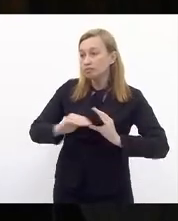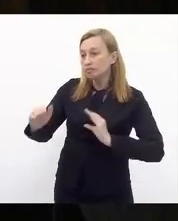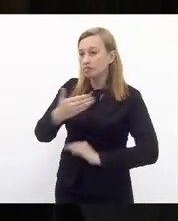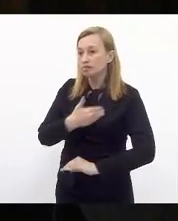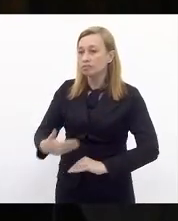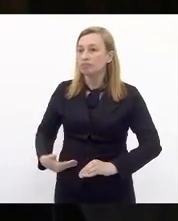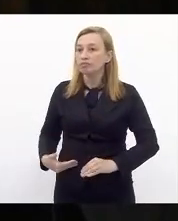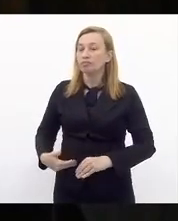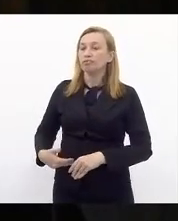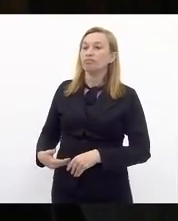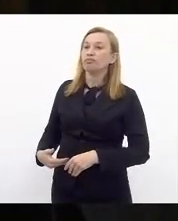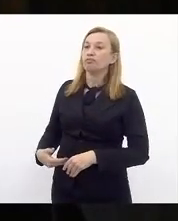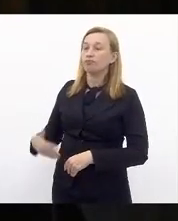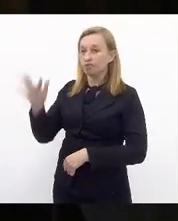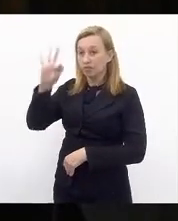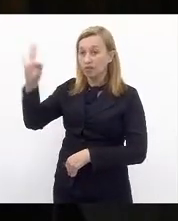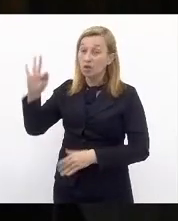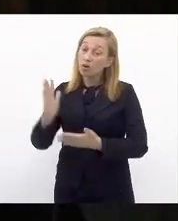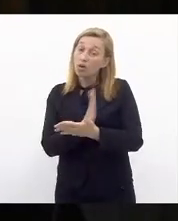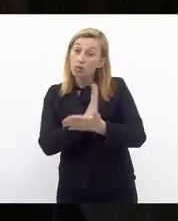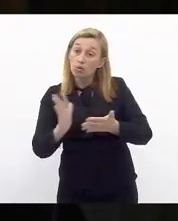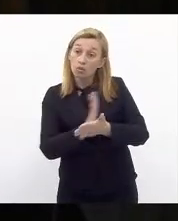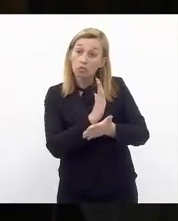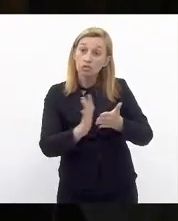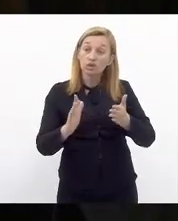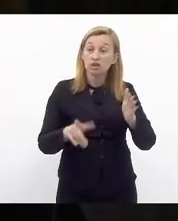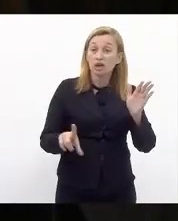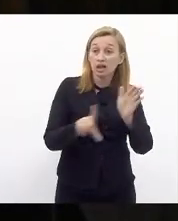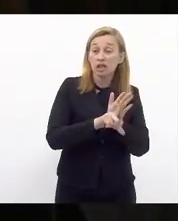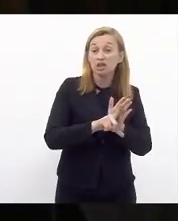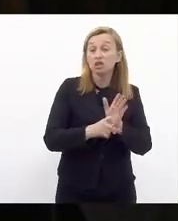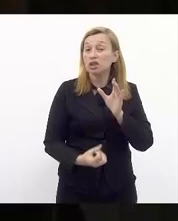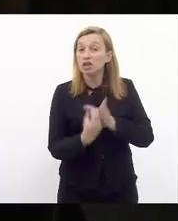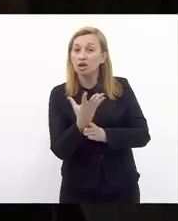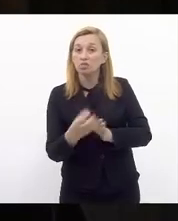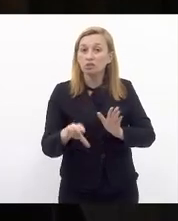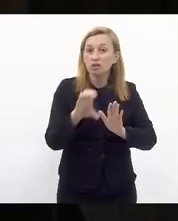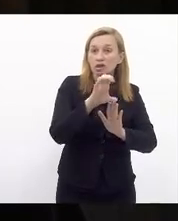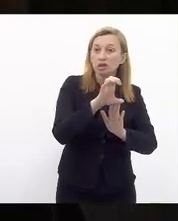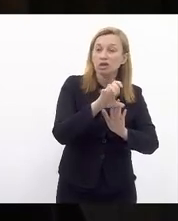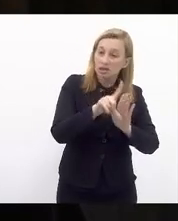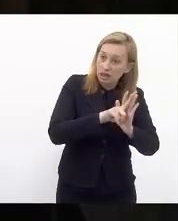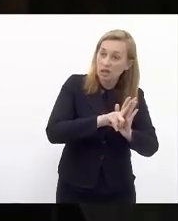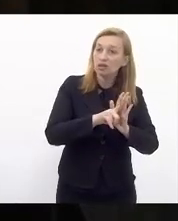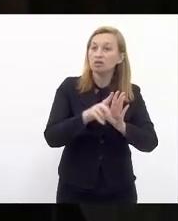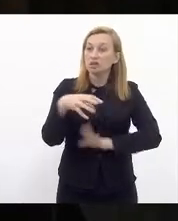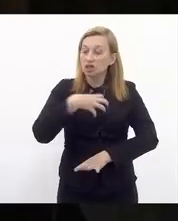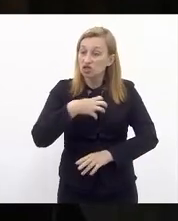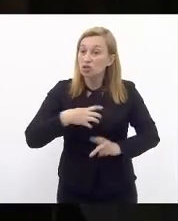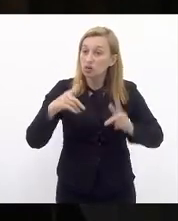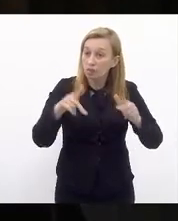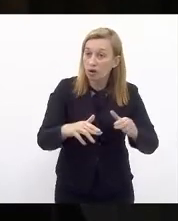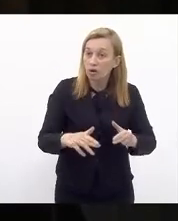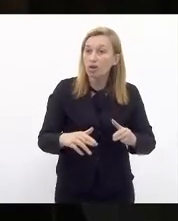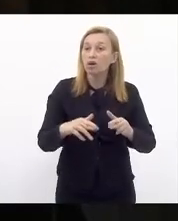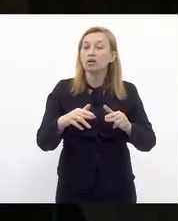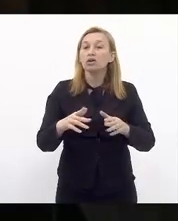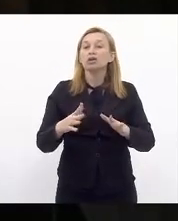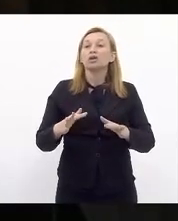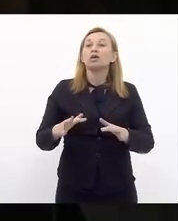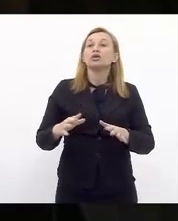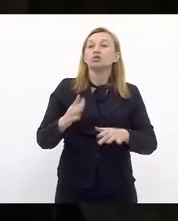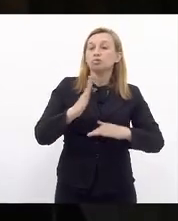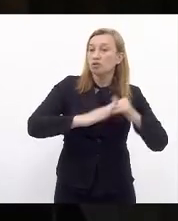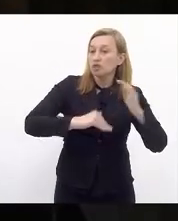governo pelo Governo Federal ou em alguma dessas leis a gente fez emendas nesse sentido a previsão é de que os profissionais